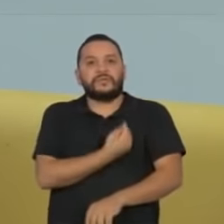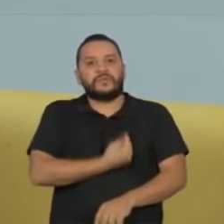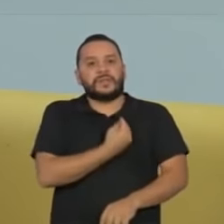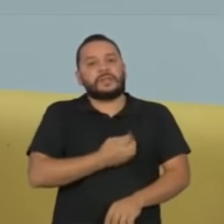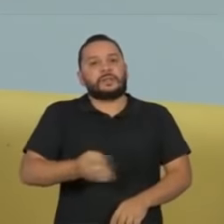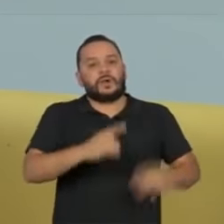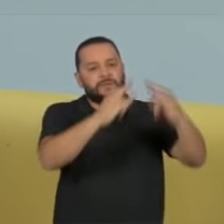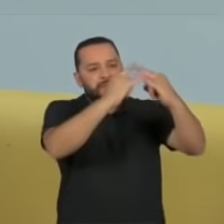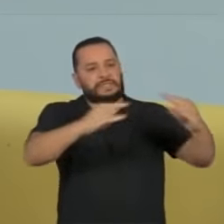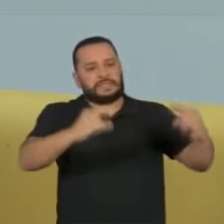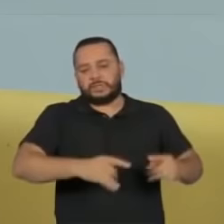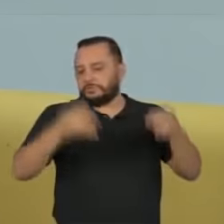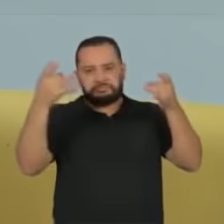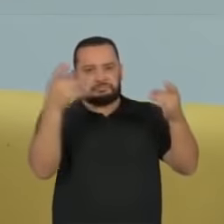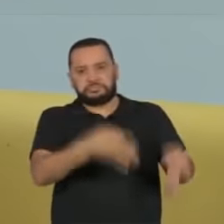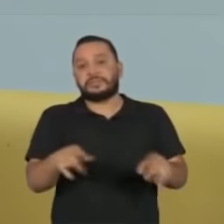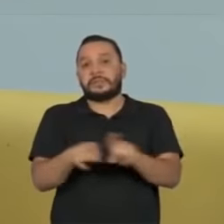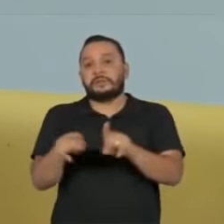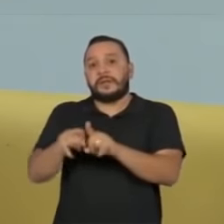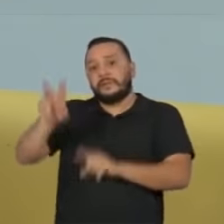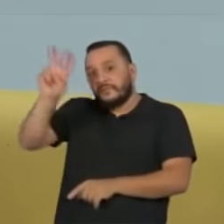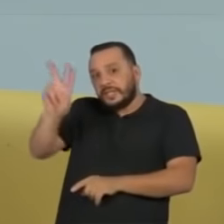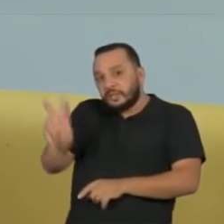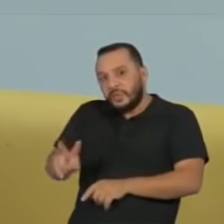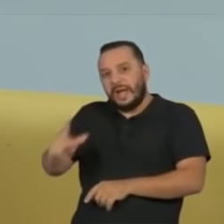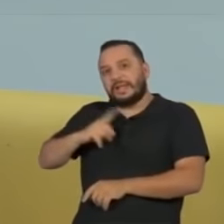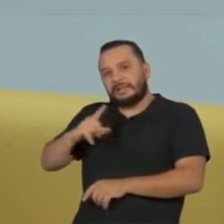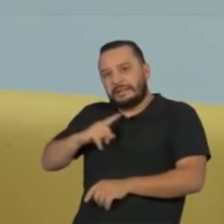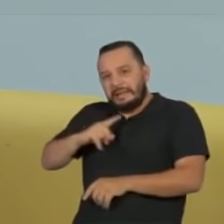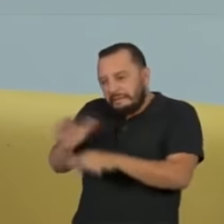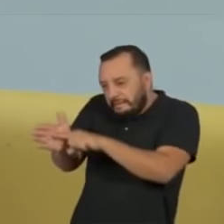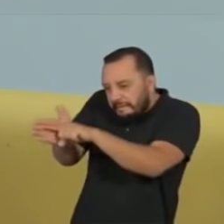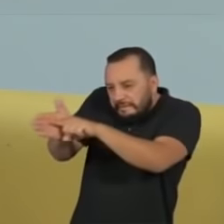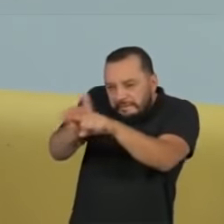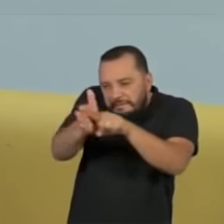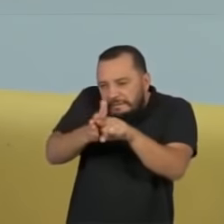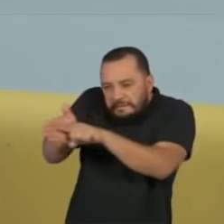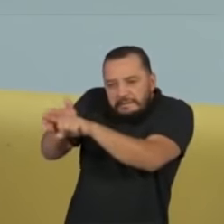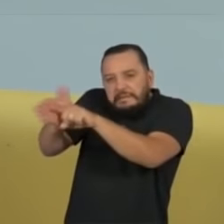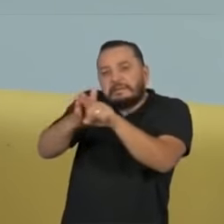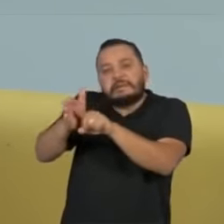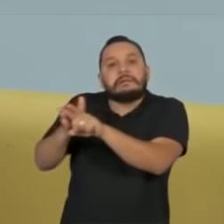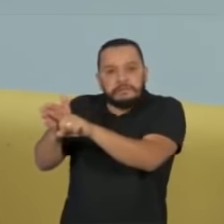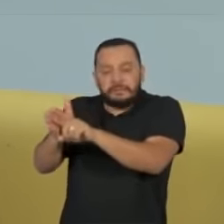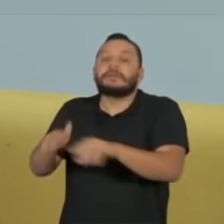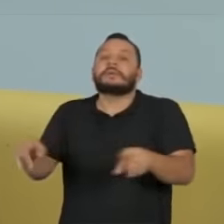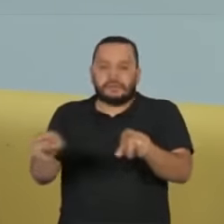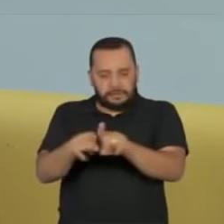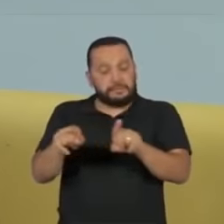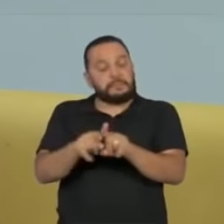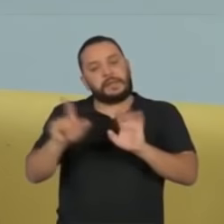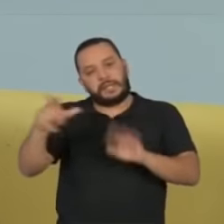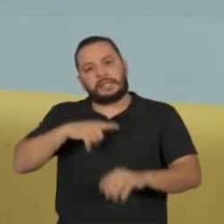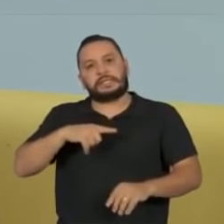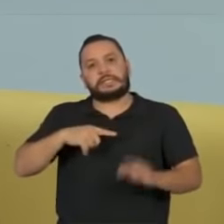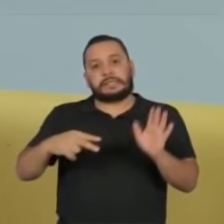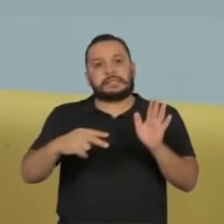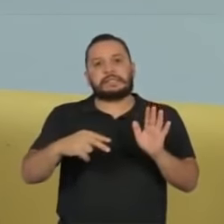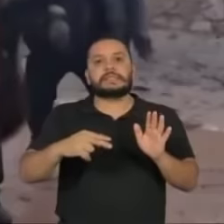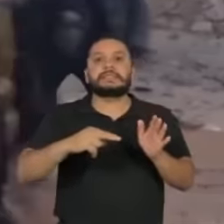são revistados enquanto ele está fora do país. E ataque na Síria deixa dezenas de mortos numa crise sem